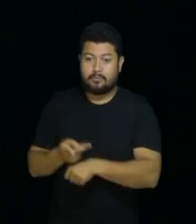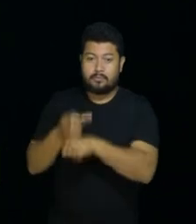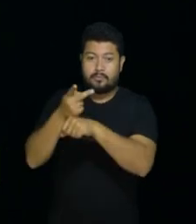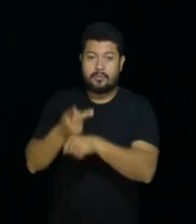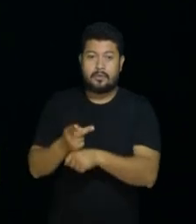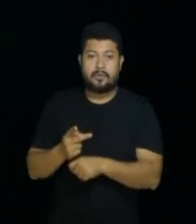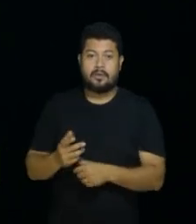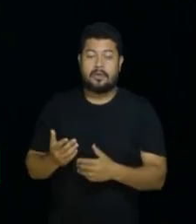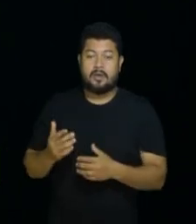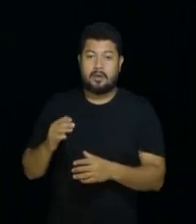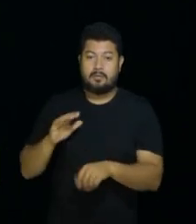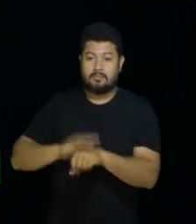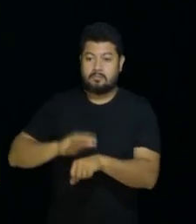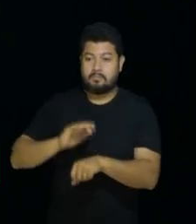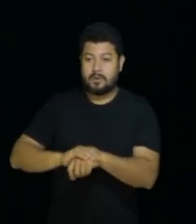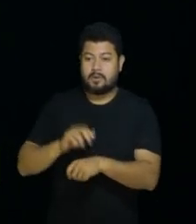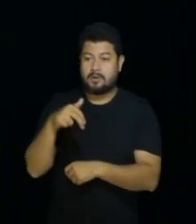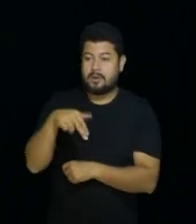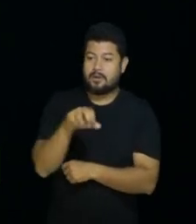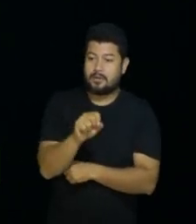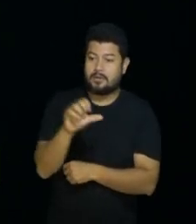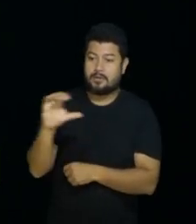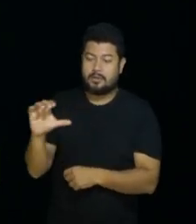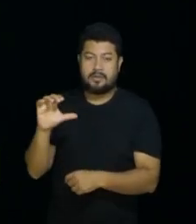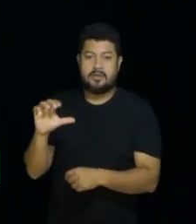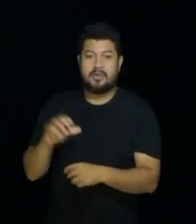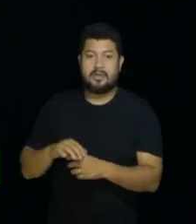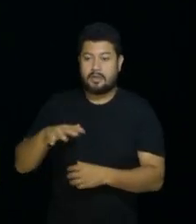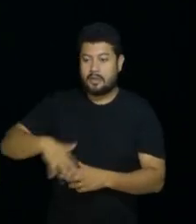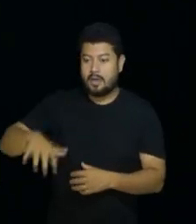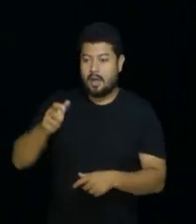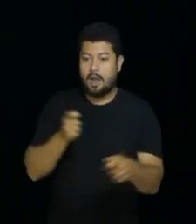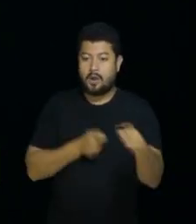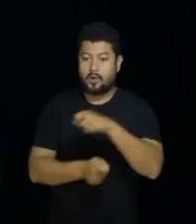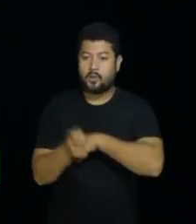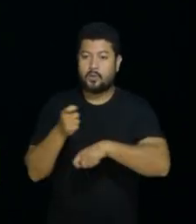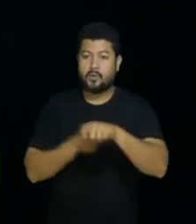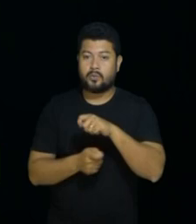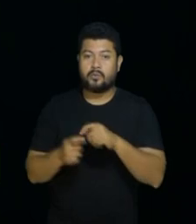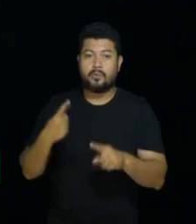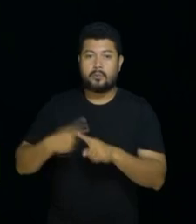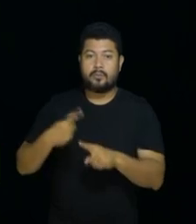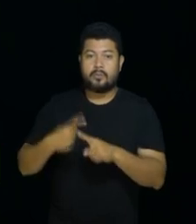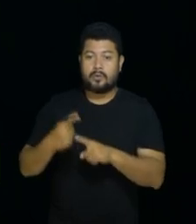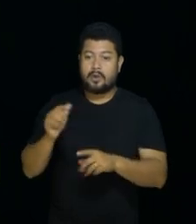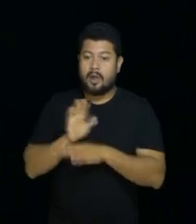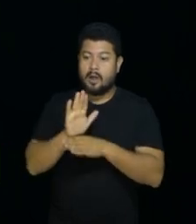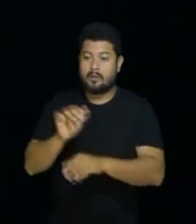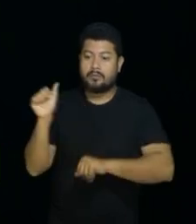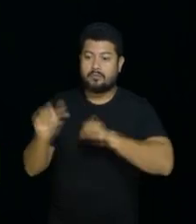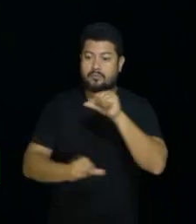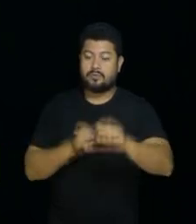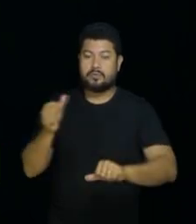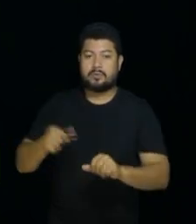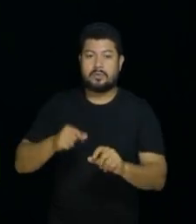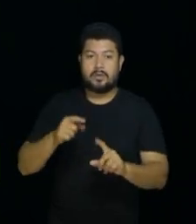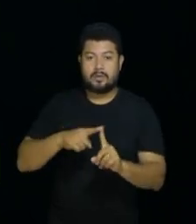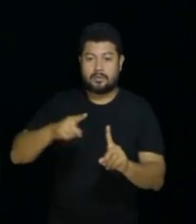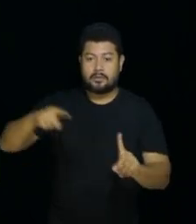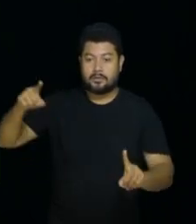organizado pela NSC, na categoria de economia, porque nós ajudamos a mudar a matriz econômica de Blumenau